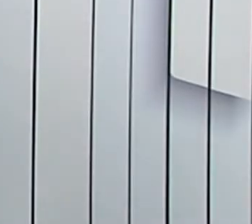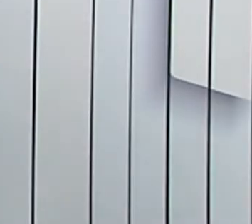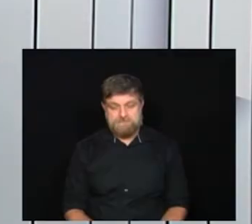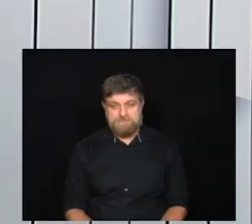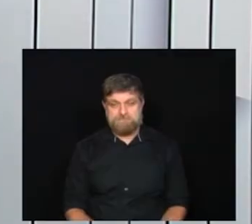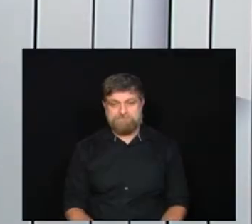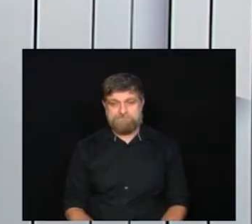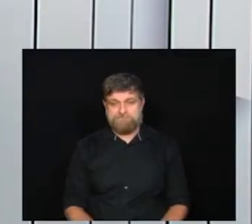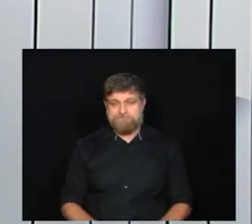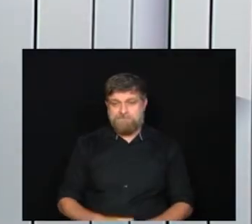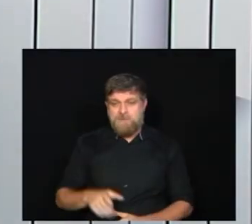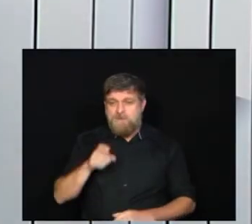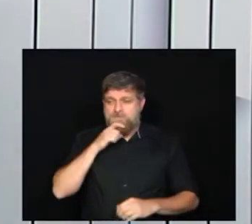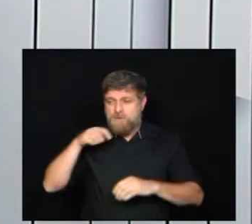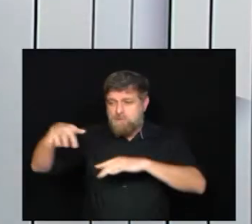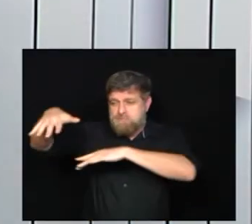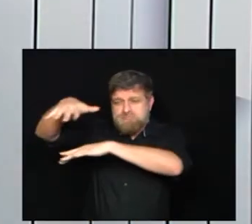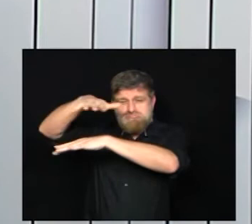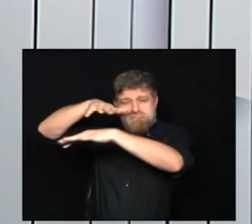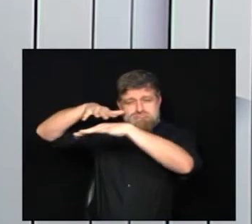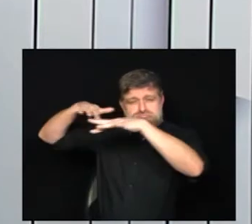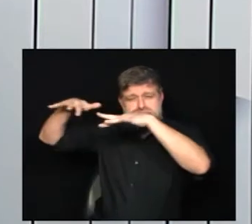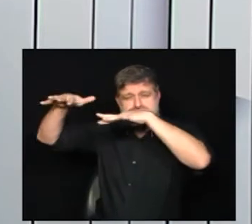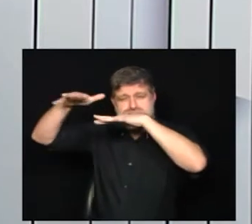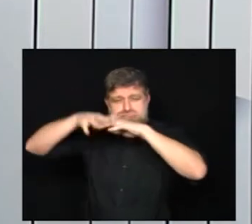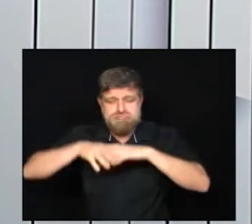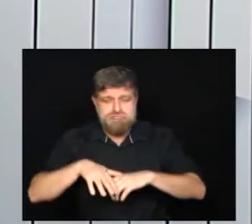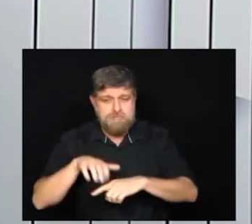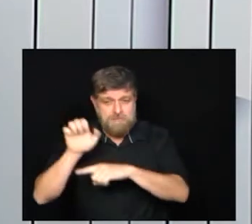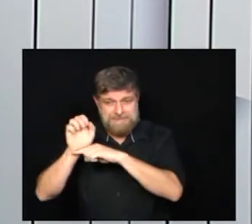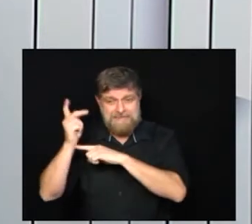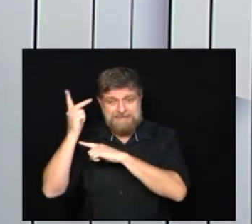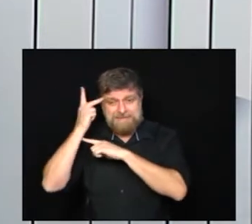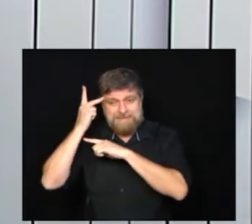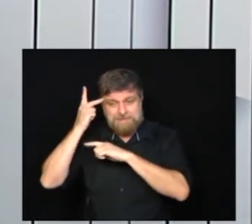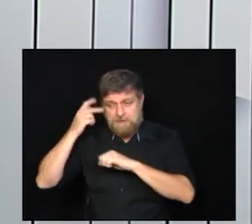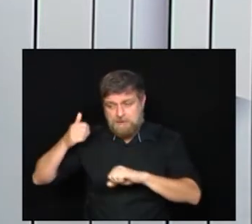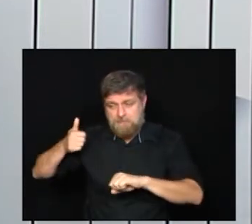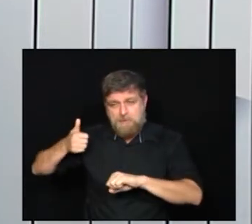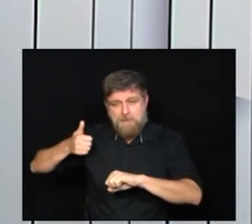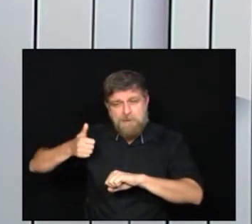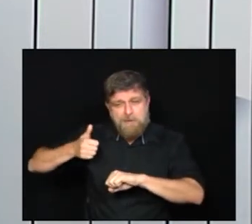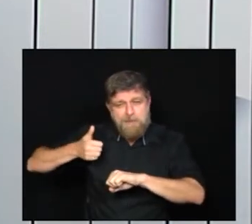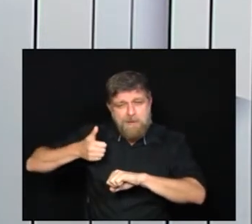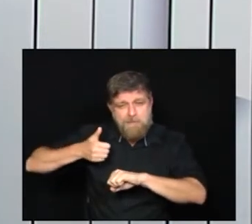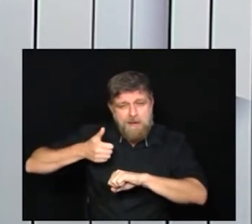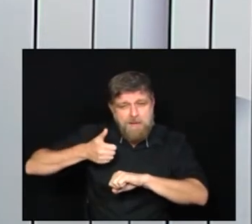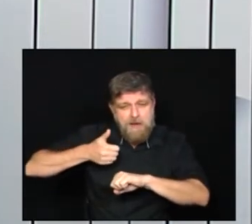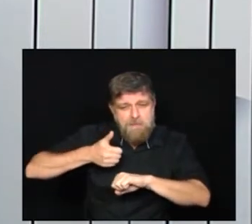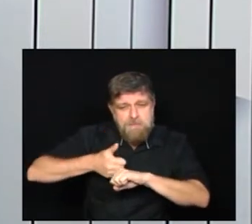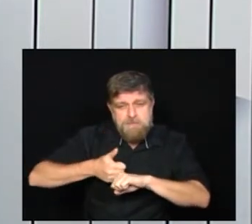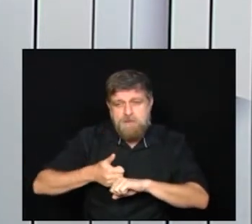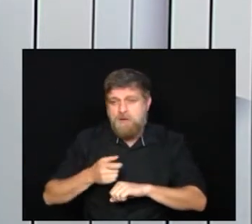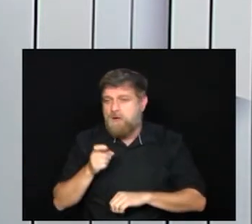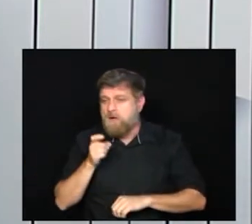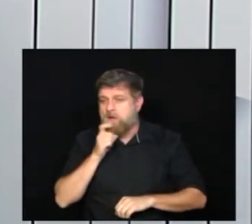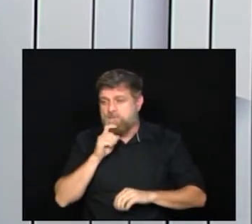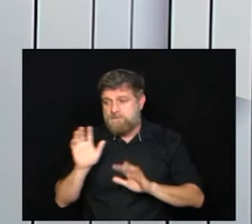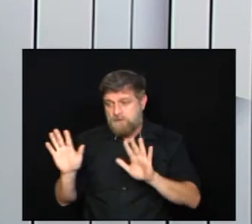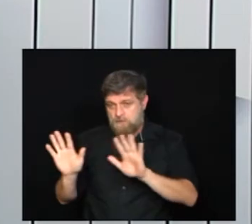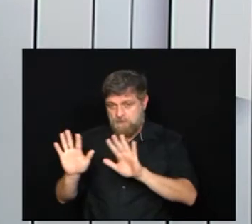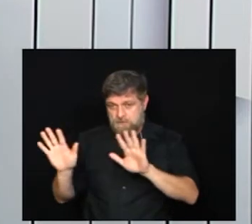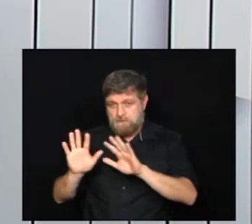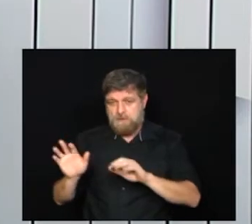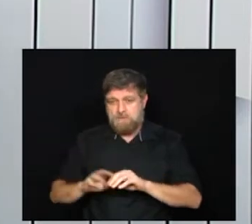Uma frente fria está se aproximando do estado de São Paulo, lembrando que ela não está trazendo frio e sim